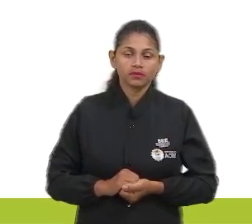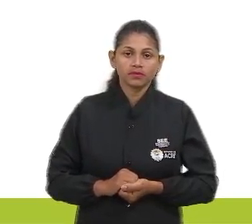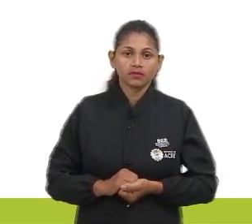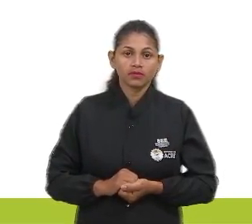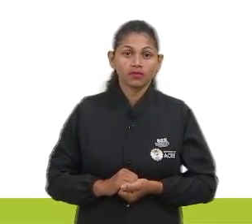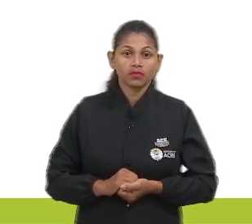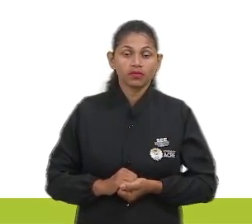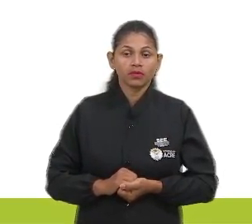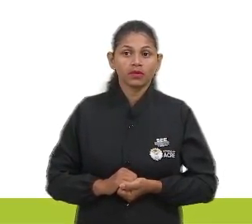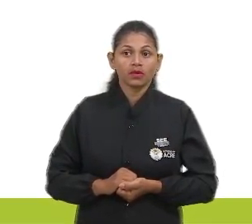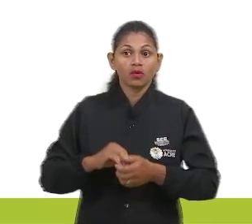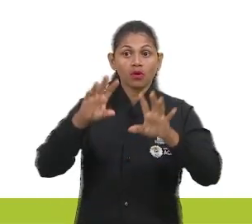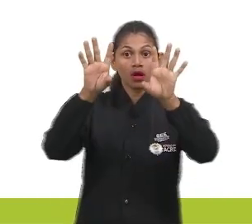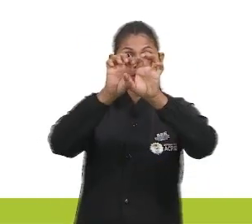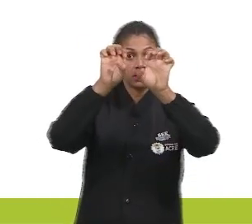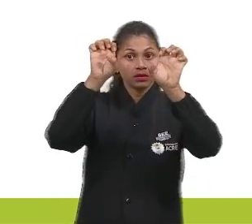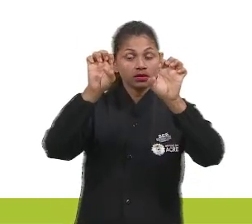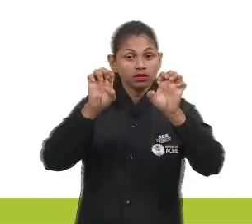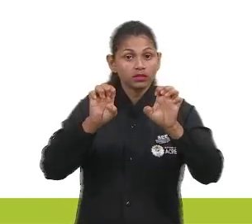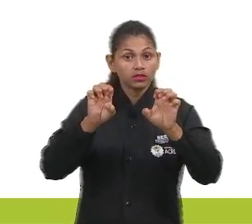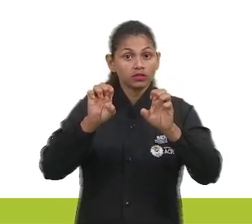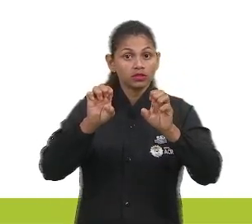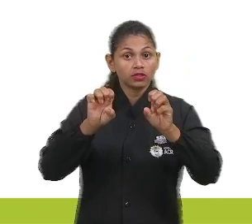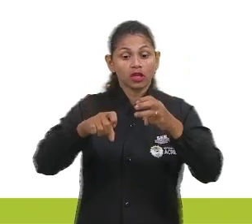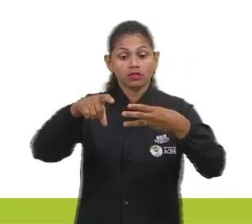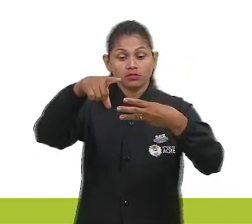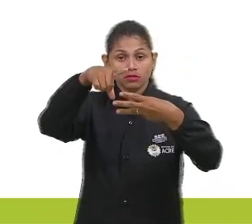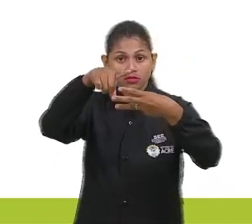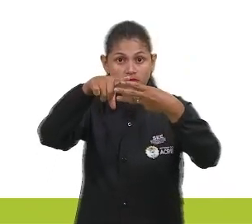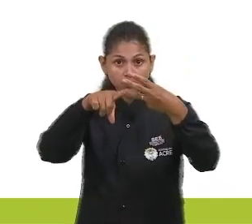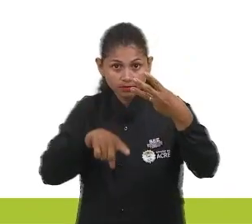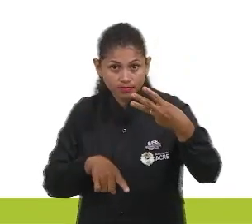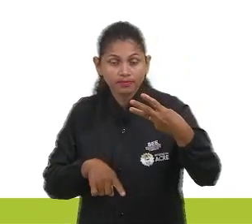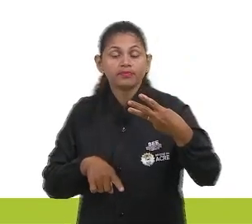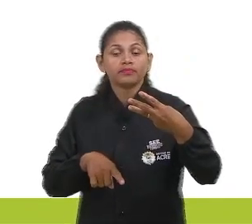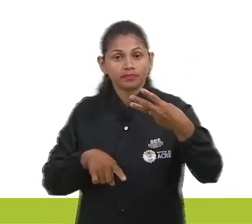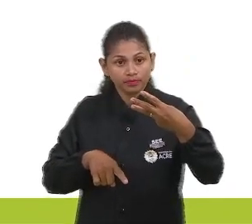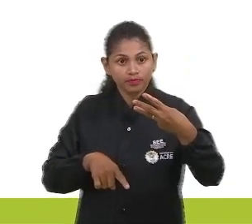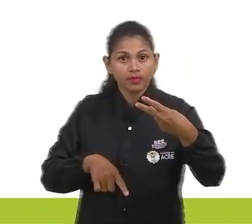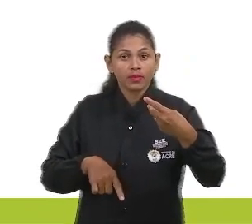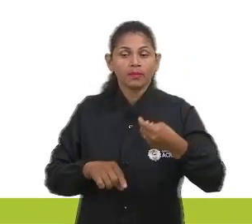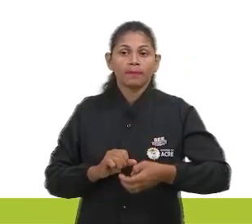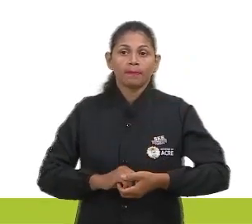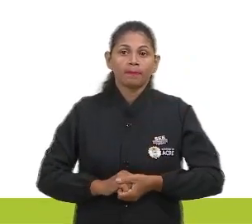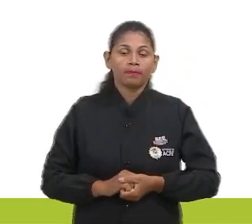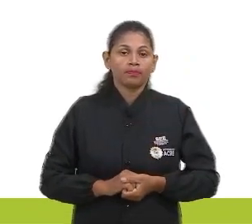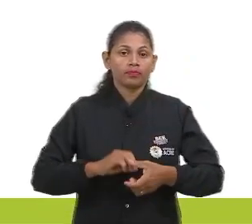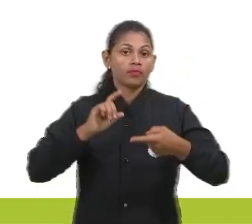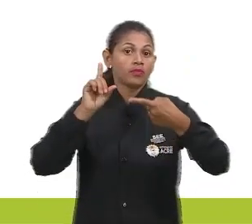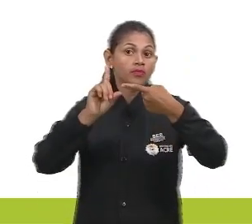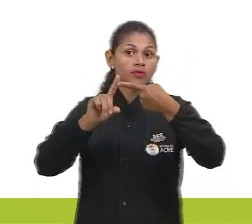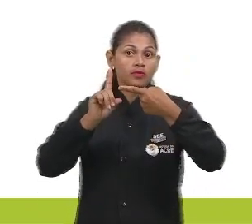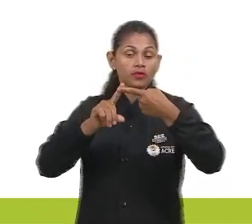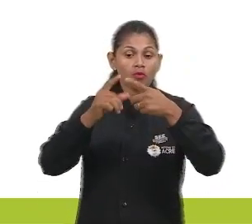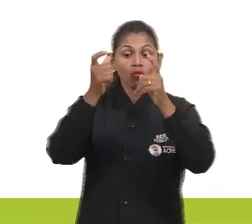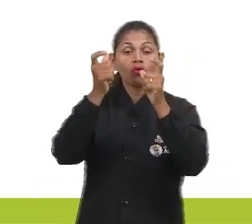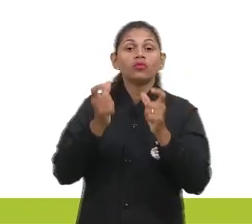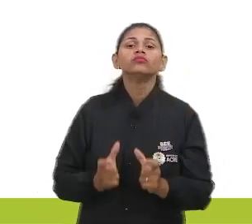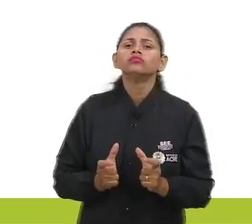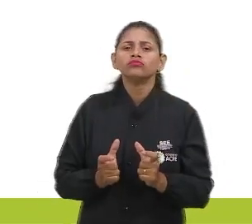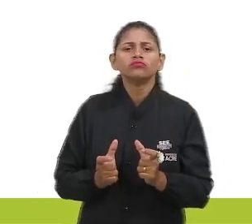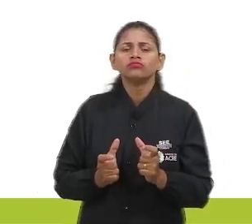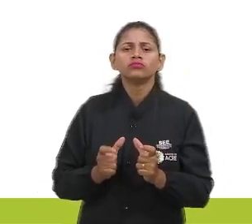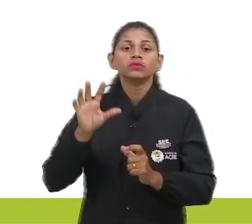O eixo estruturante desse jogo, ele se divide em basicamente 3, certo? Que são o onde